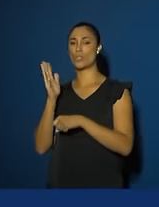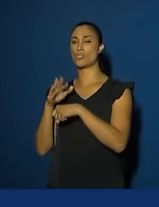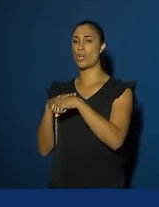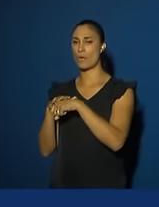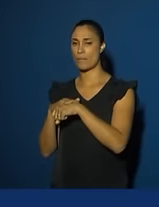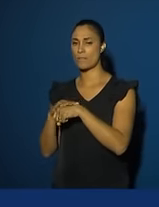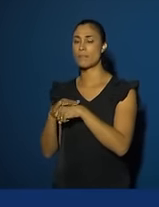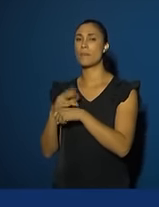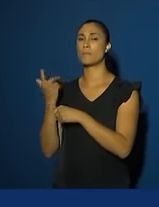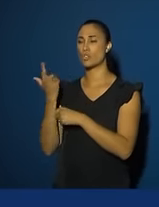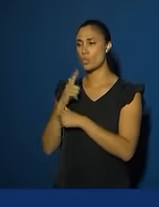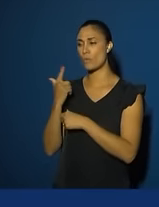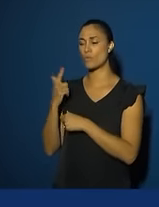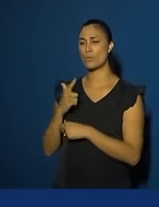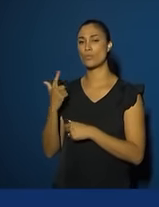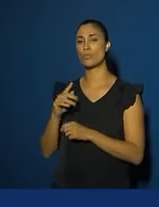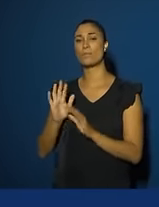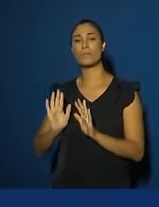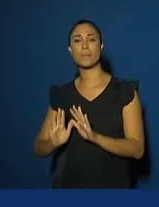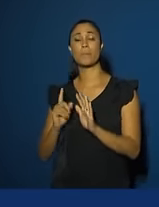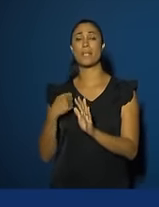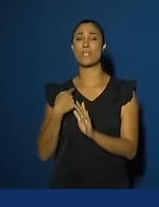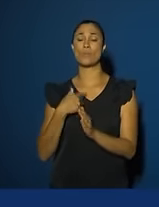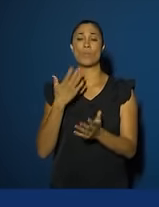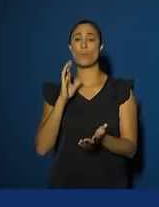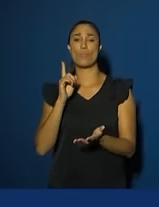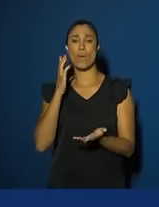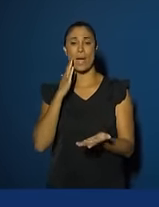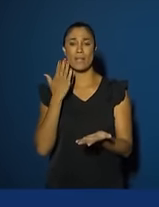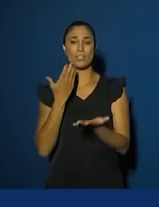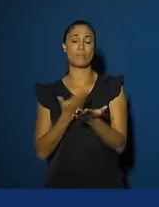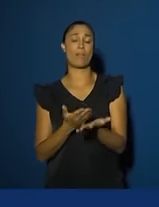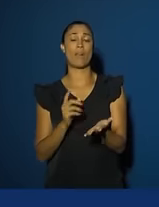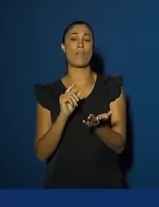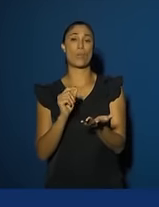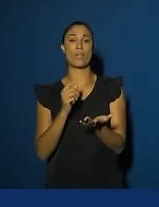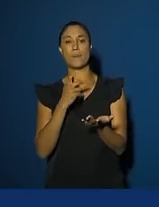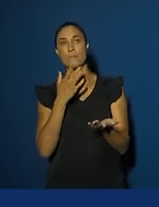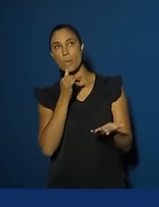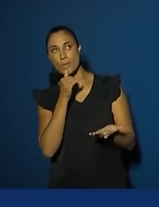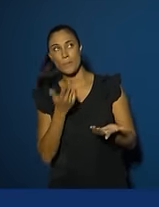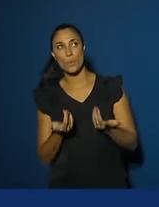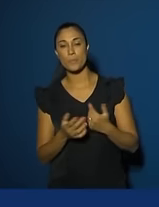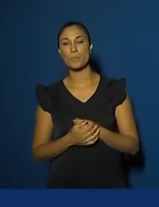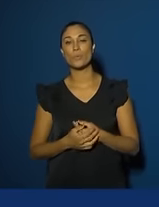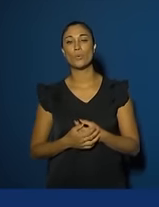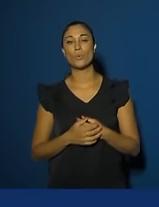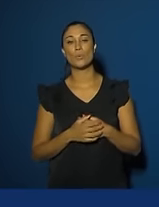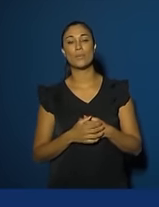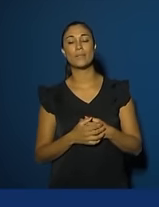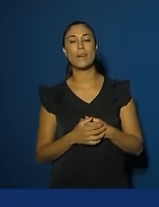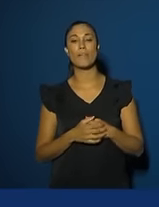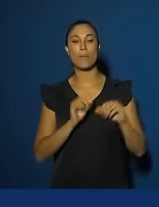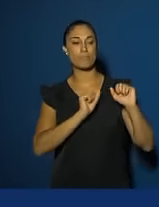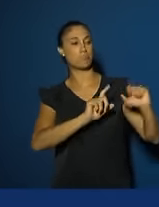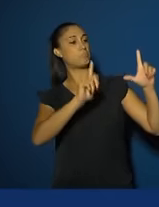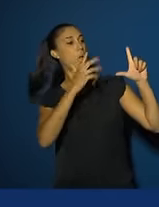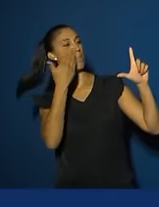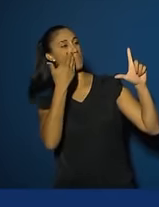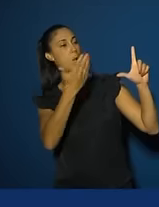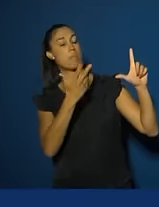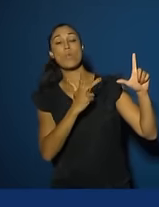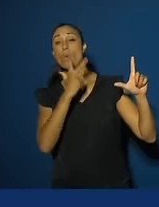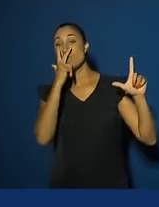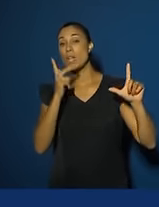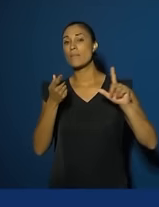várias vezes e eu não não acreditava muito no que no que tava colocado em perspectiva Eu achava que a